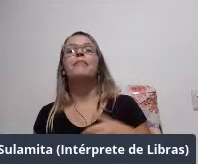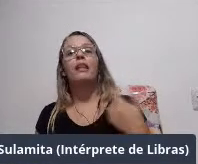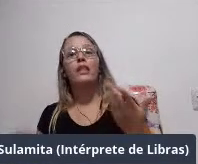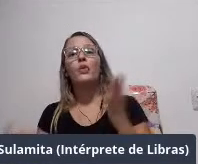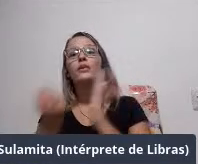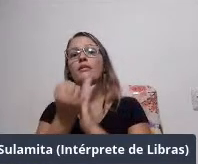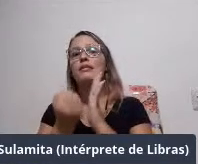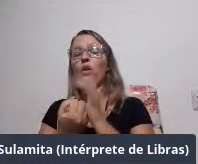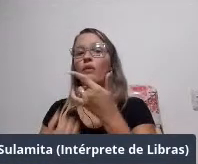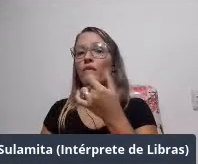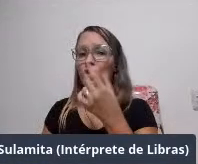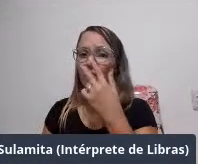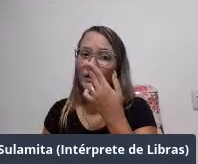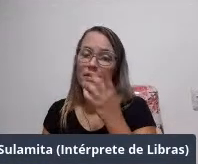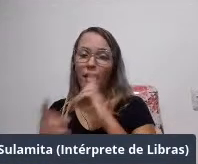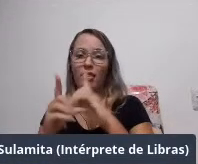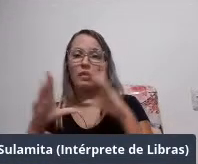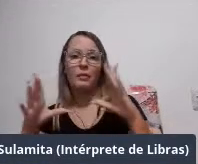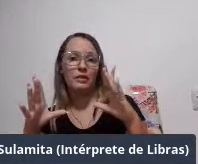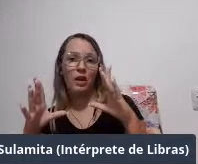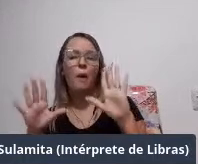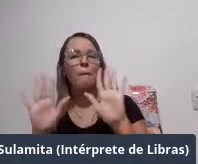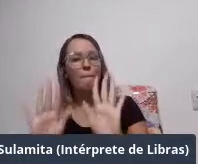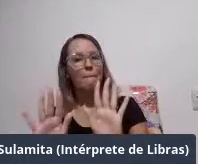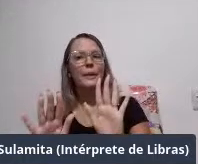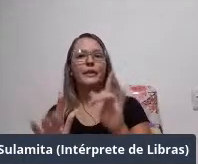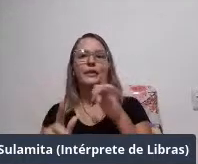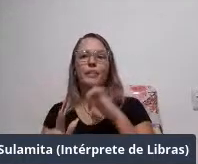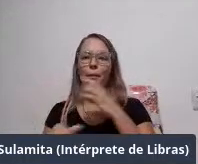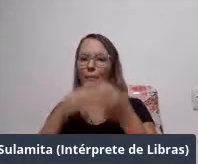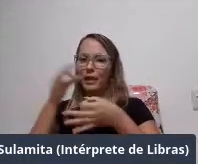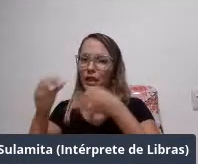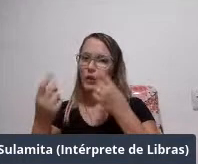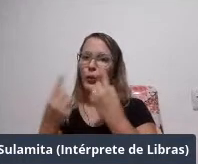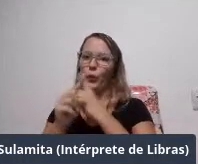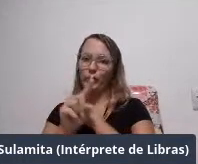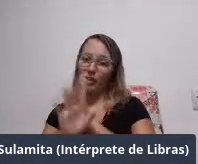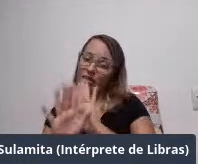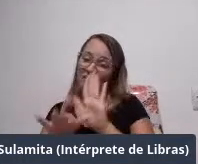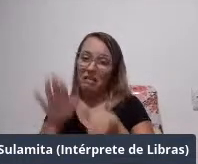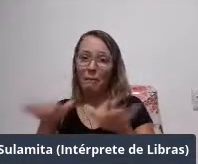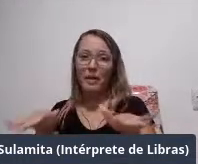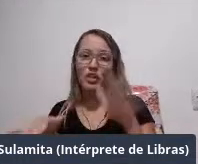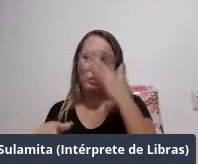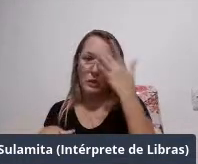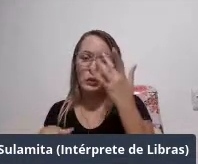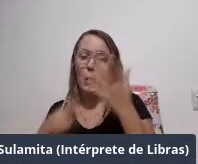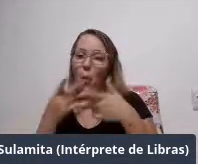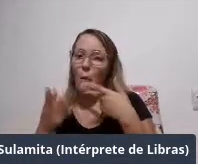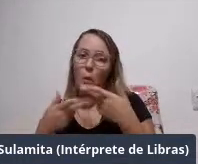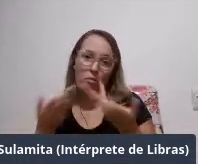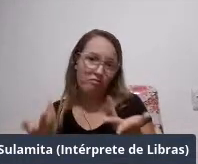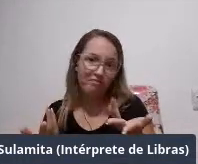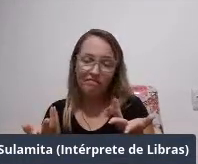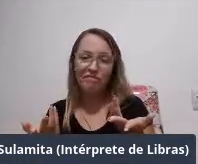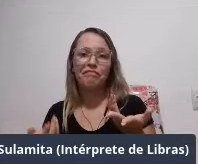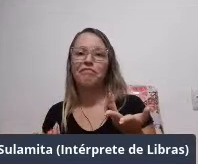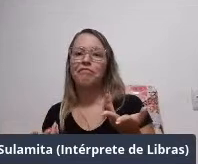é democratização, para outros massificação da escola, depende de quem fala, né? Depende de como a pessoa